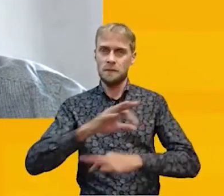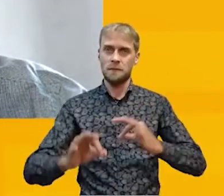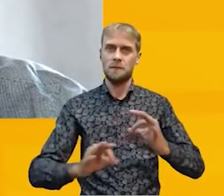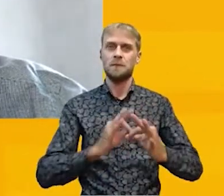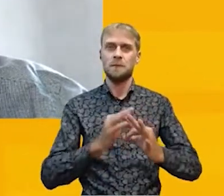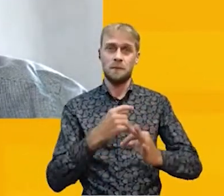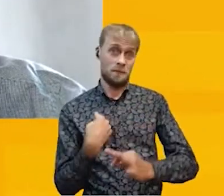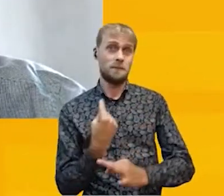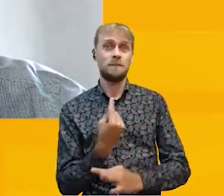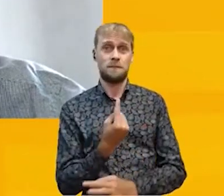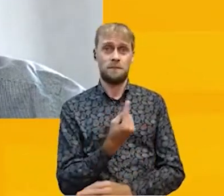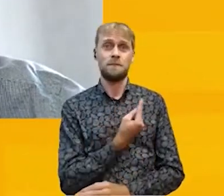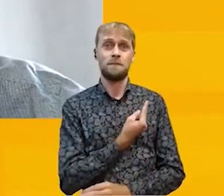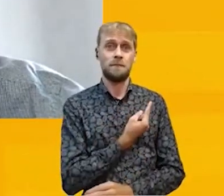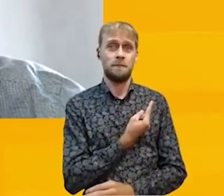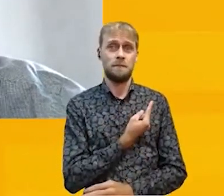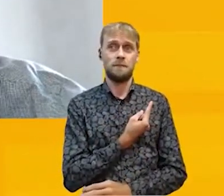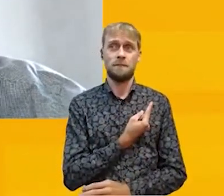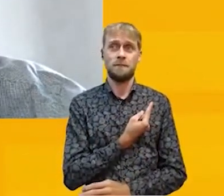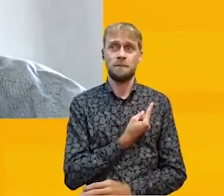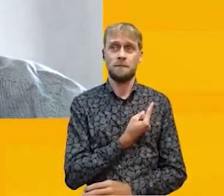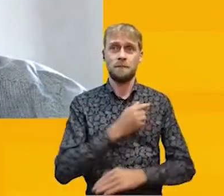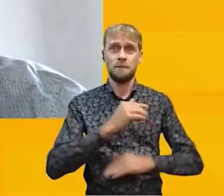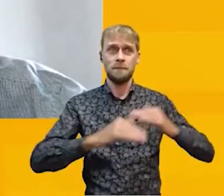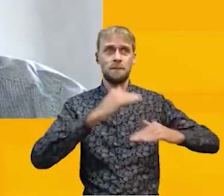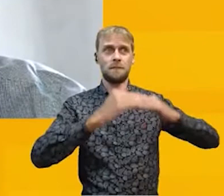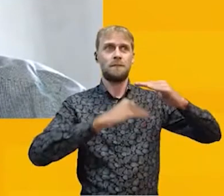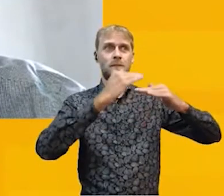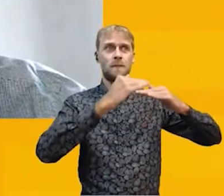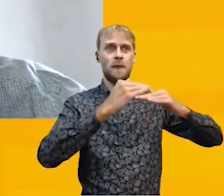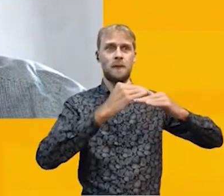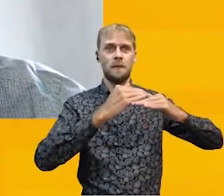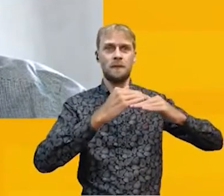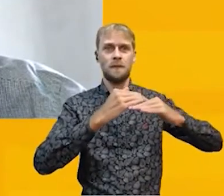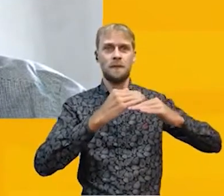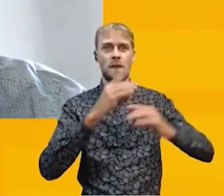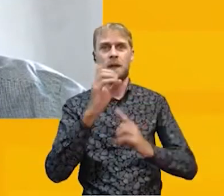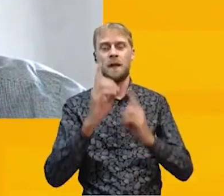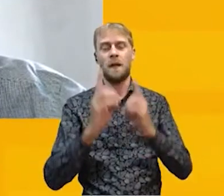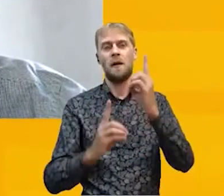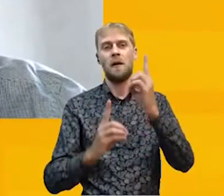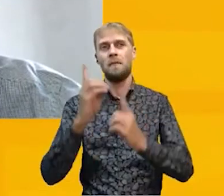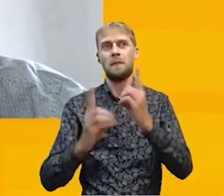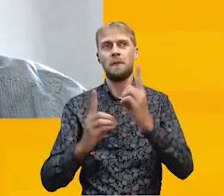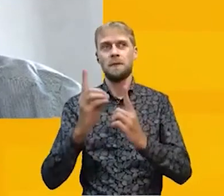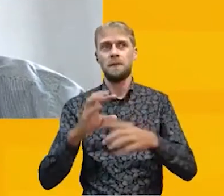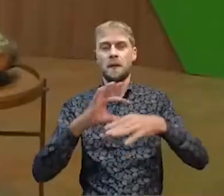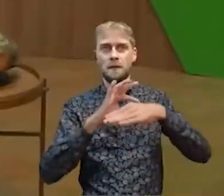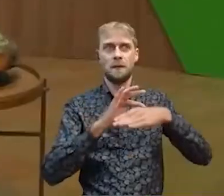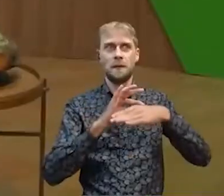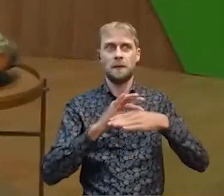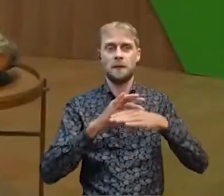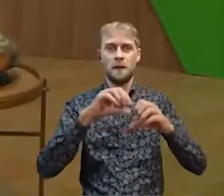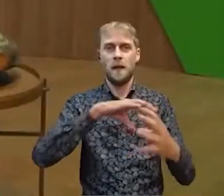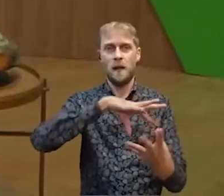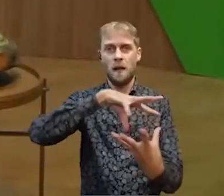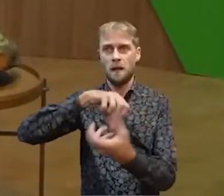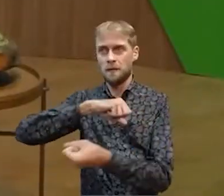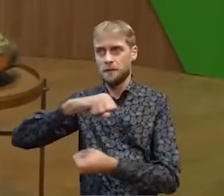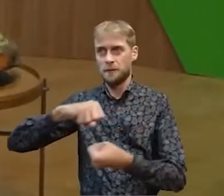nosso de desenvolvimento da cadeia produtiva da carne sustentável, não